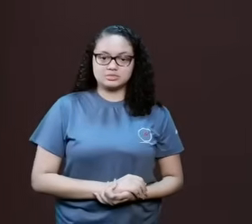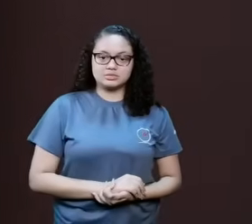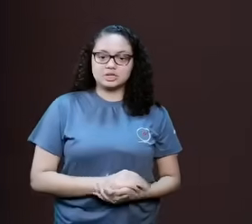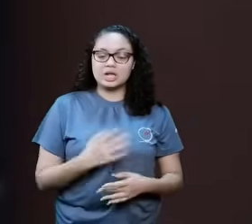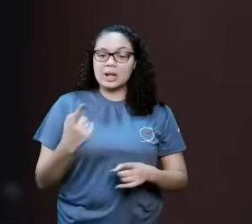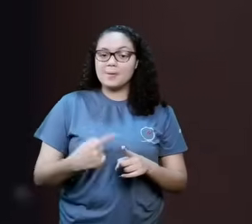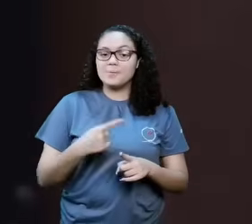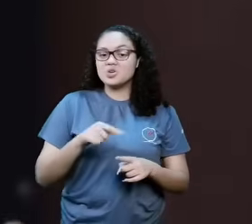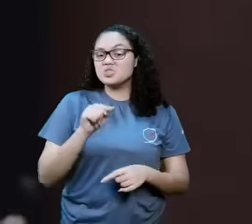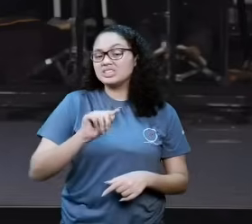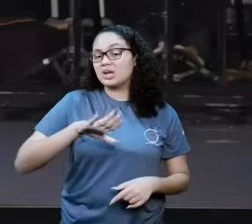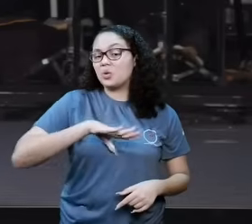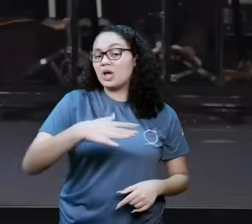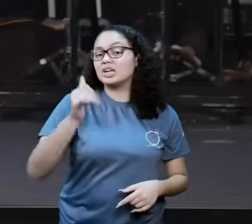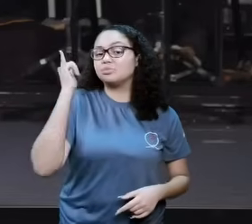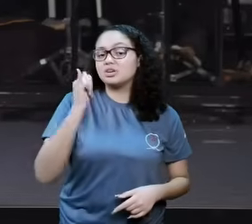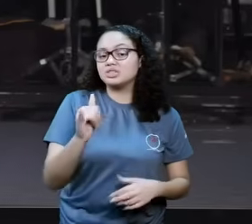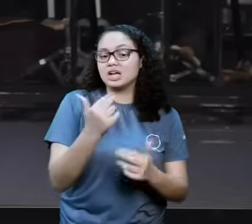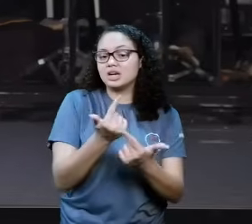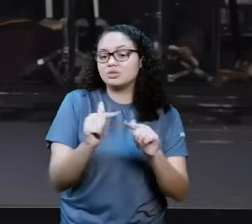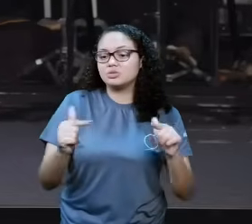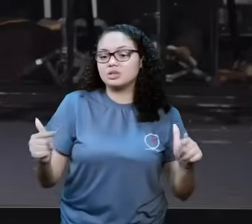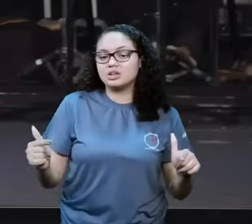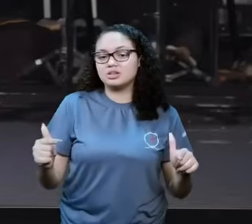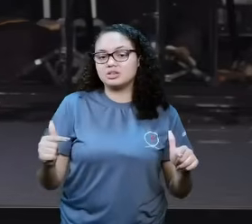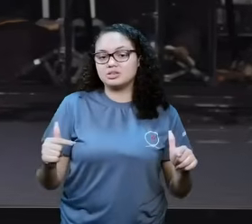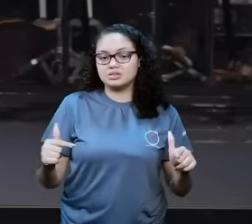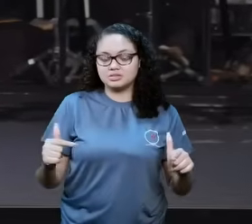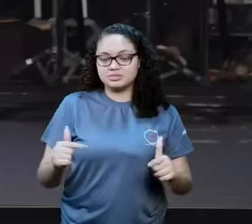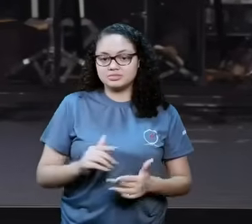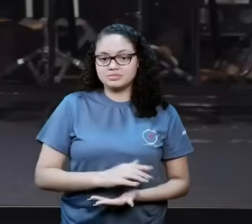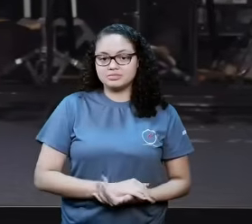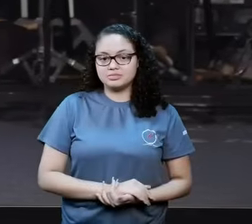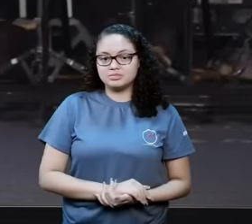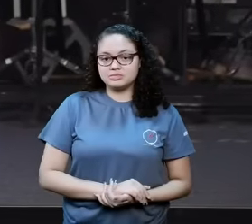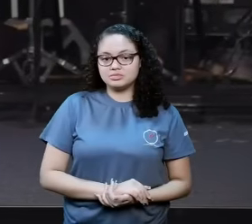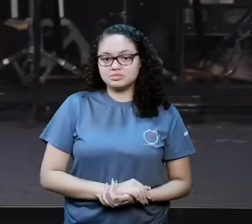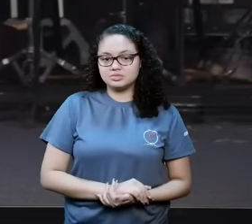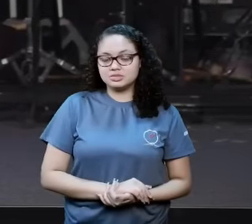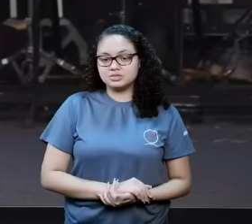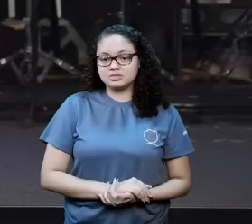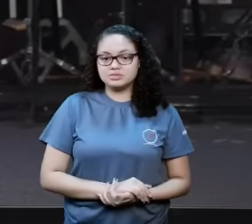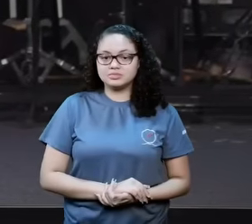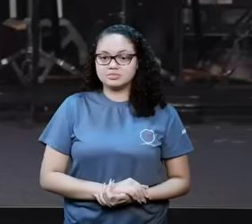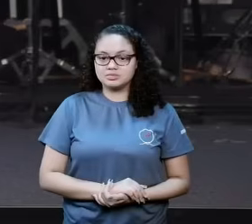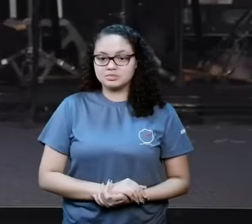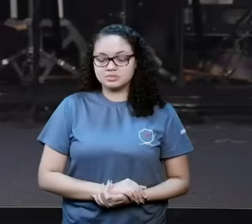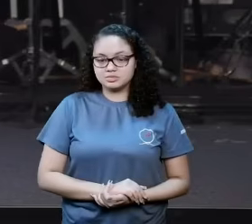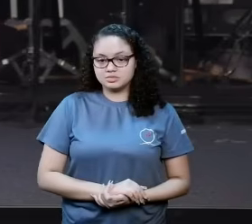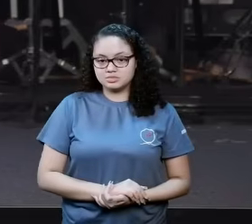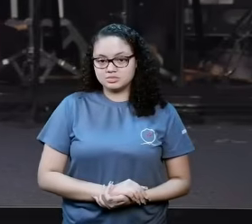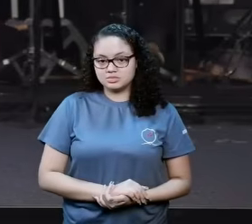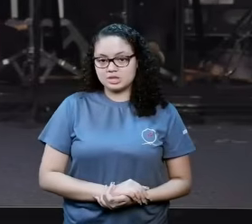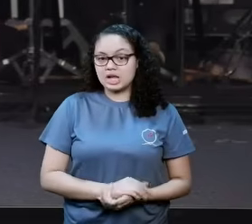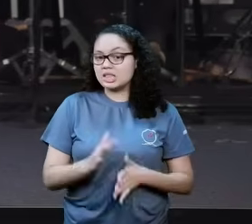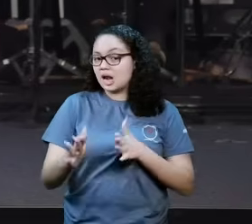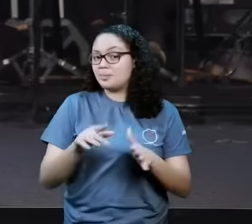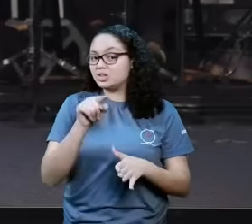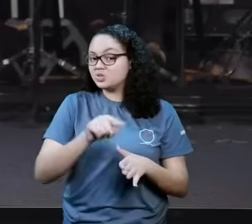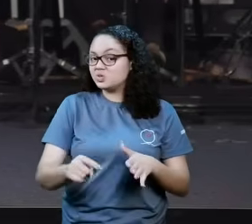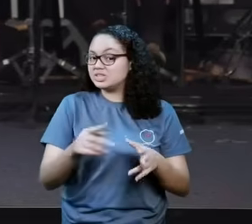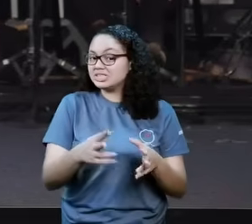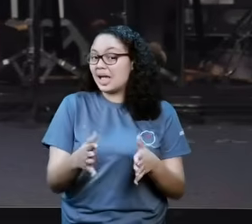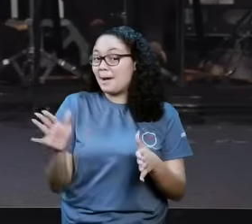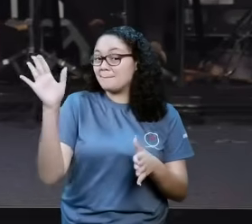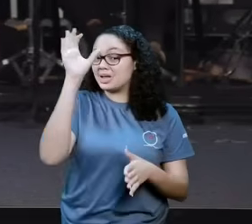Por que você não tem coragem de profetizar? Porque você quer ter certeza se Deus já falou. E Deus está dizendo... Está na hora de você aprender a discernir